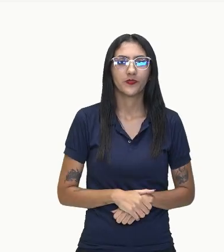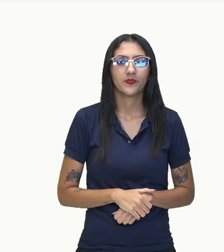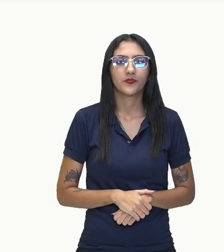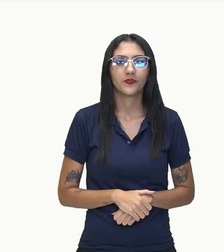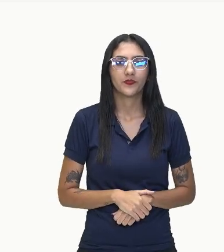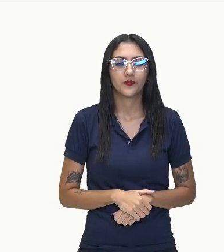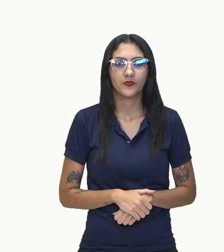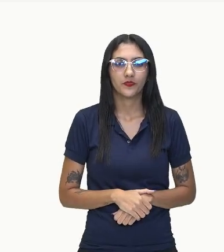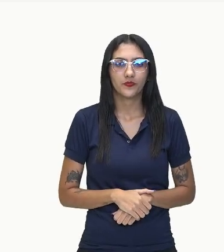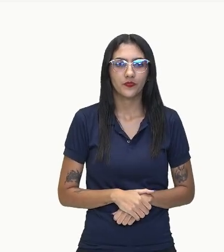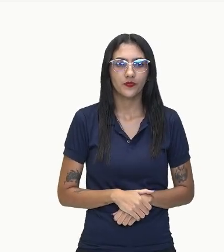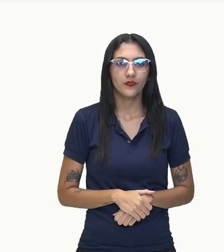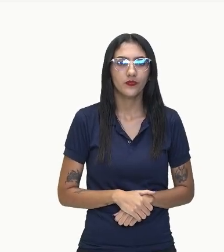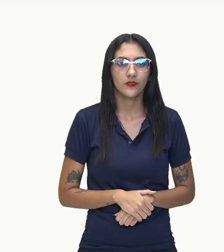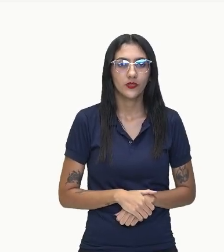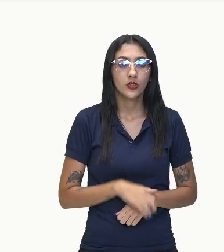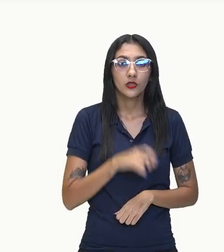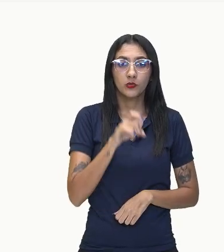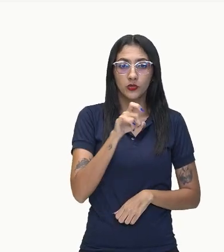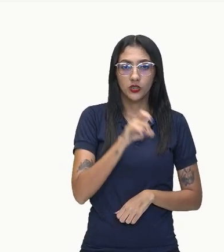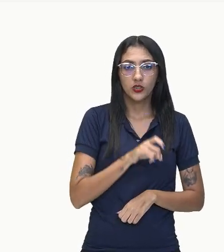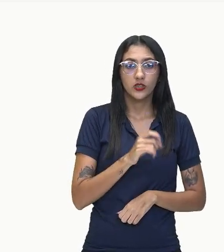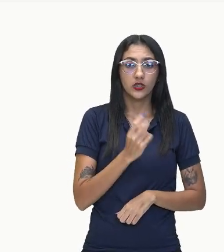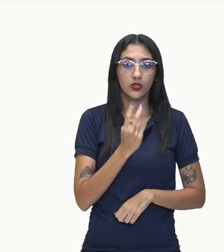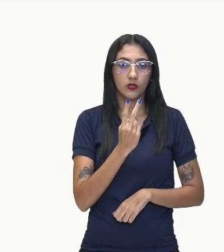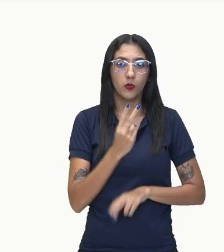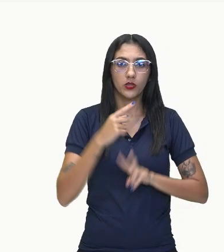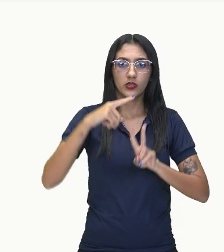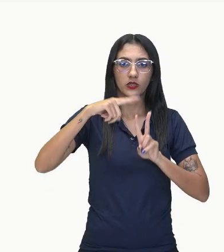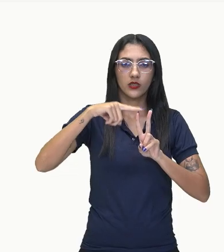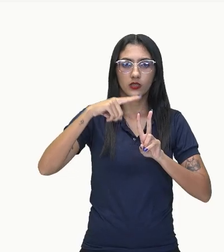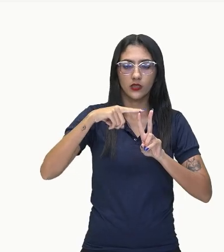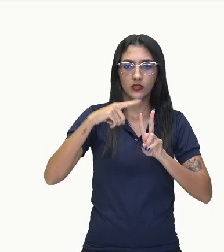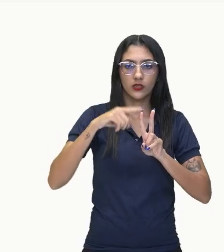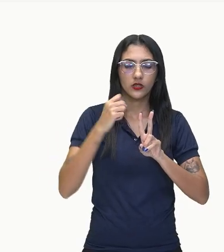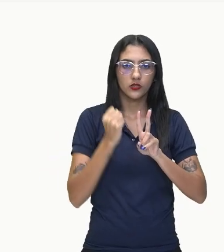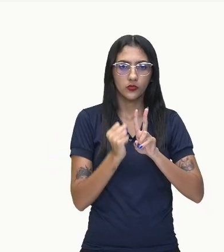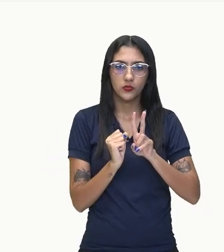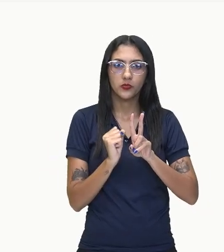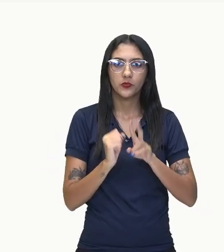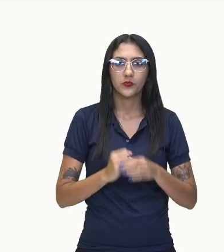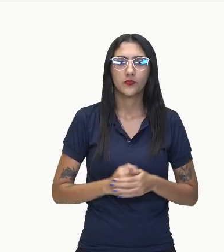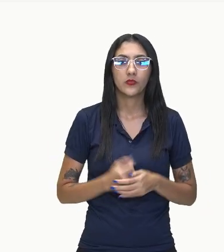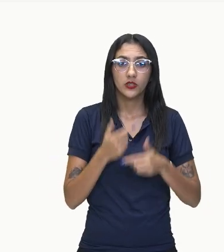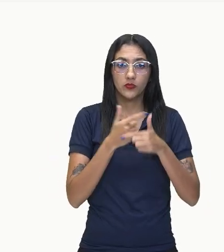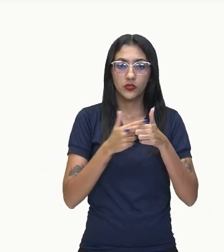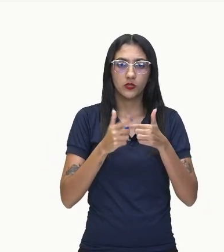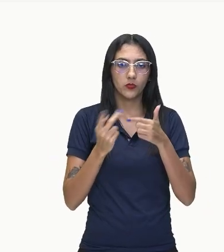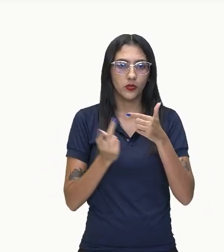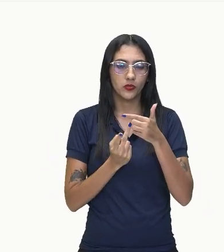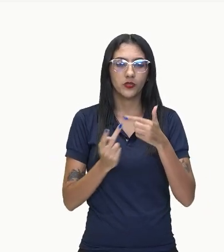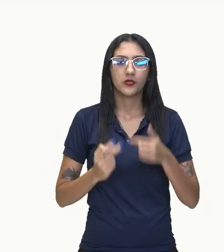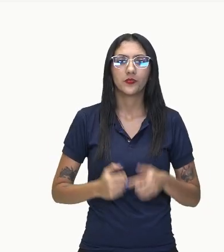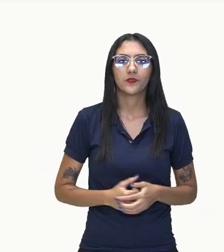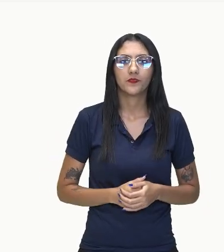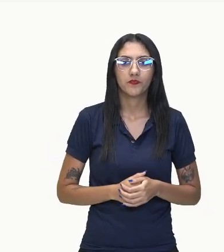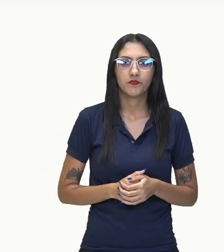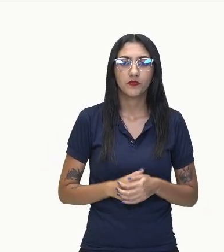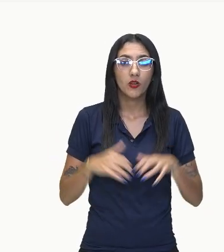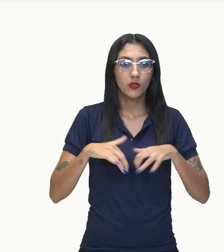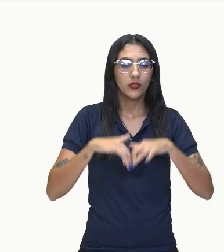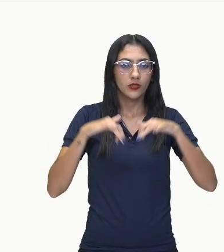Então, nós vamos ter que o x é 2 mais ou menos raiz de 8 sobre 2. E agora a gente